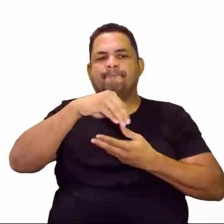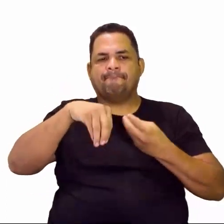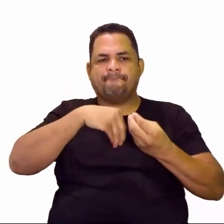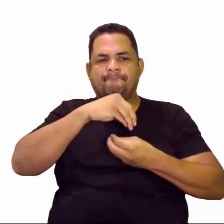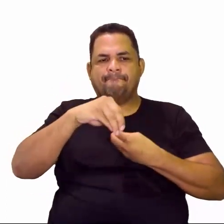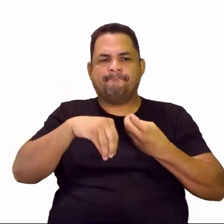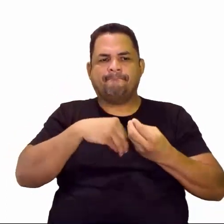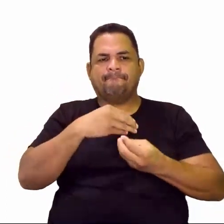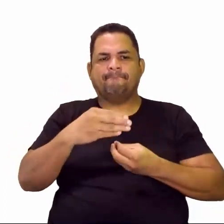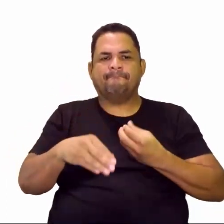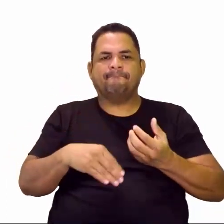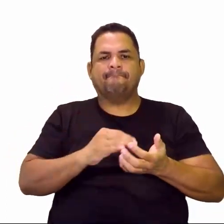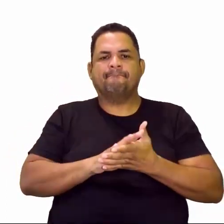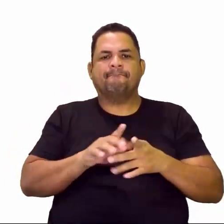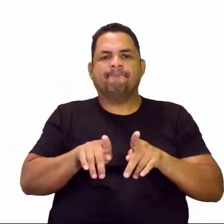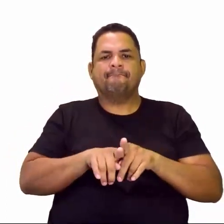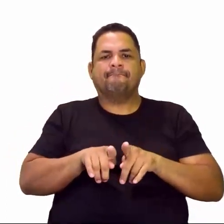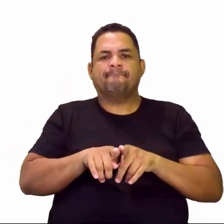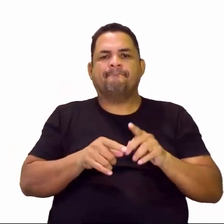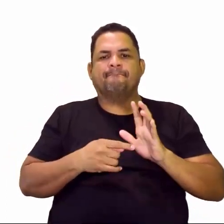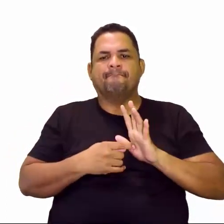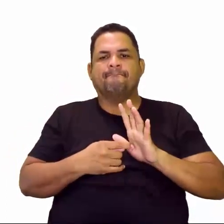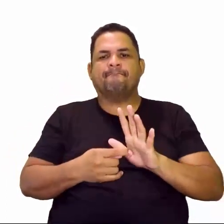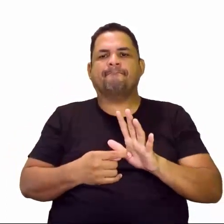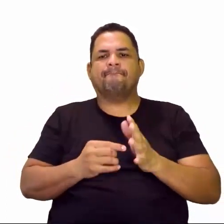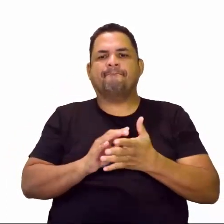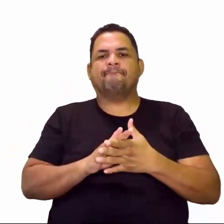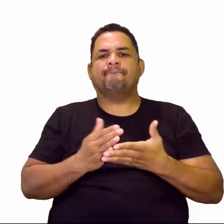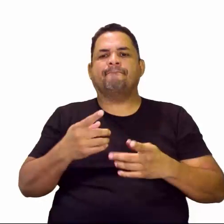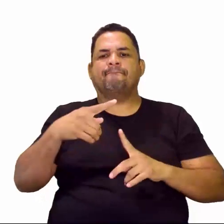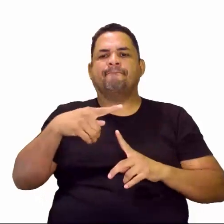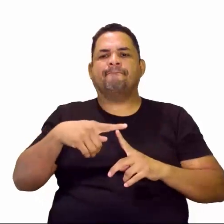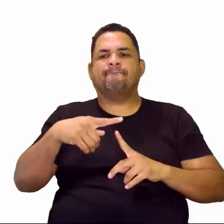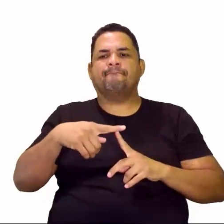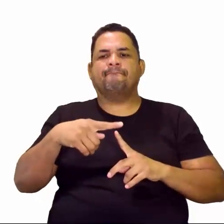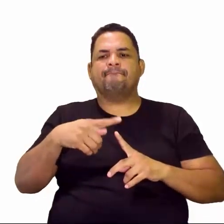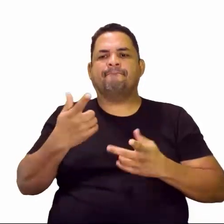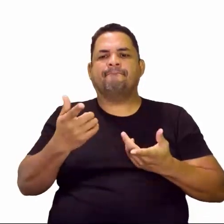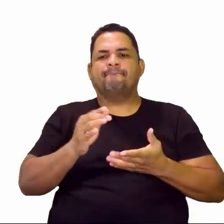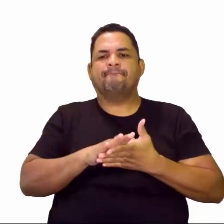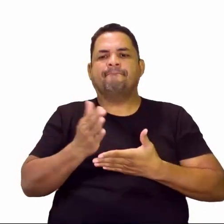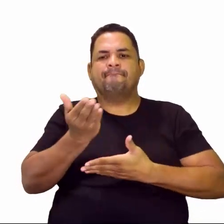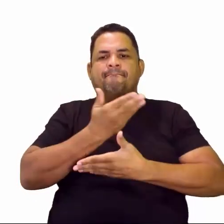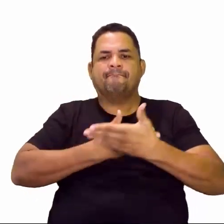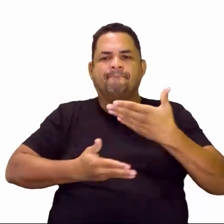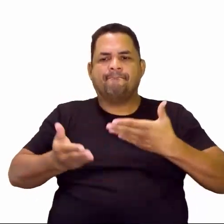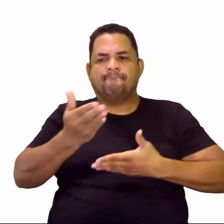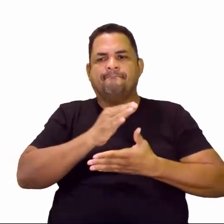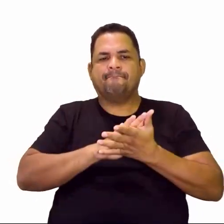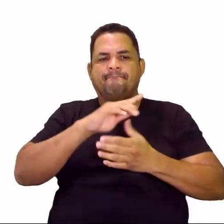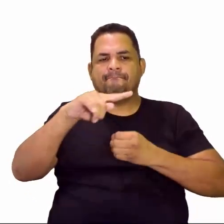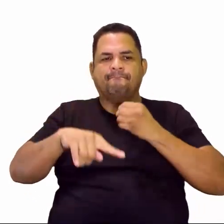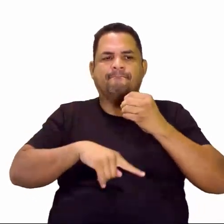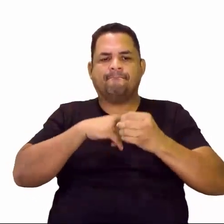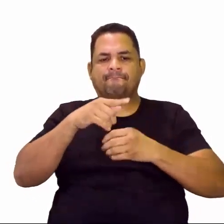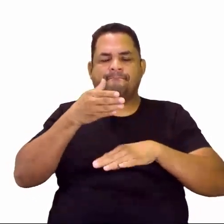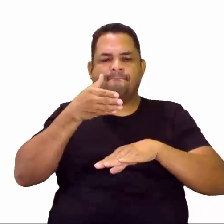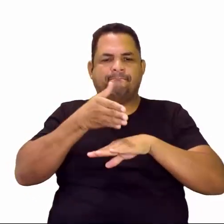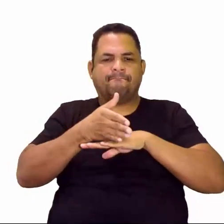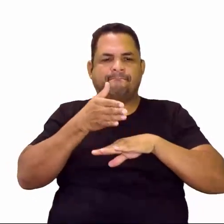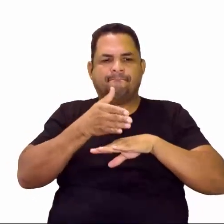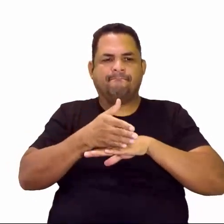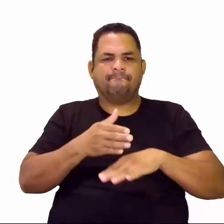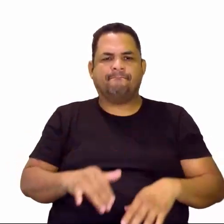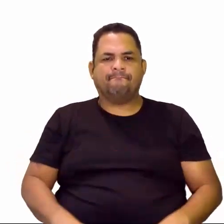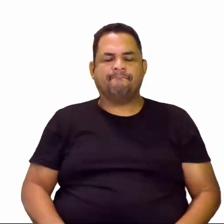da composição da substância e também para representar o tipo de interação entre